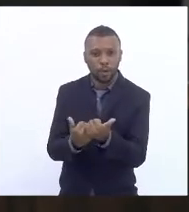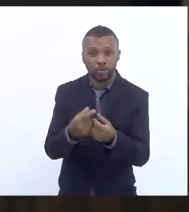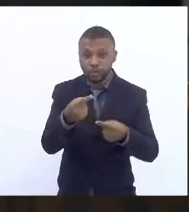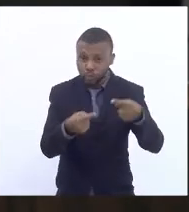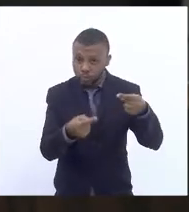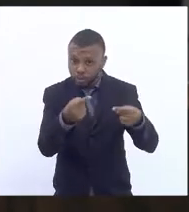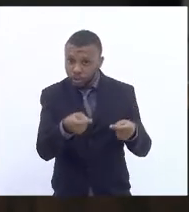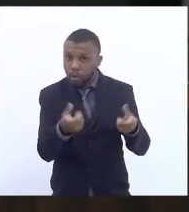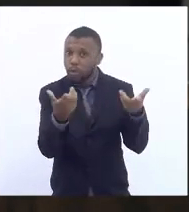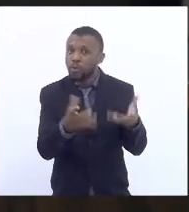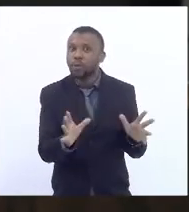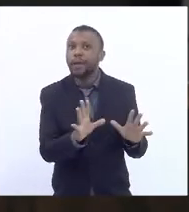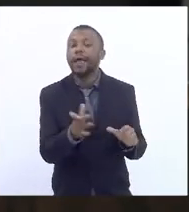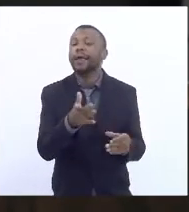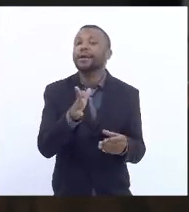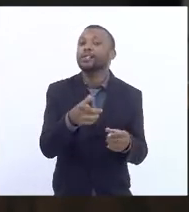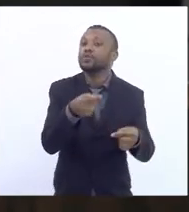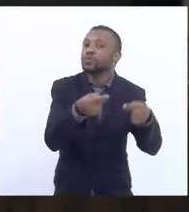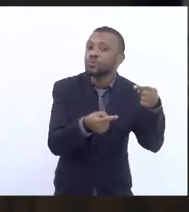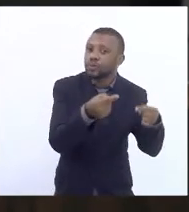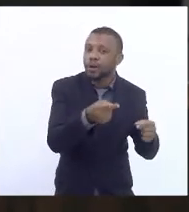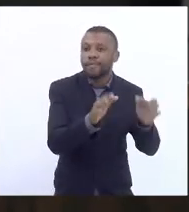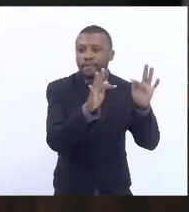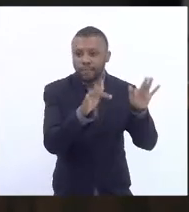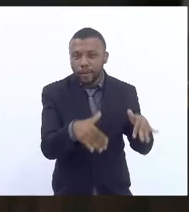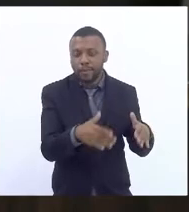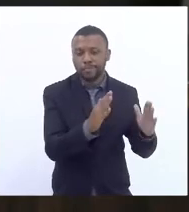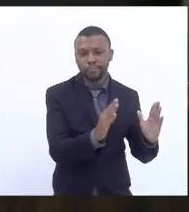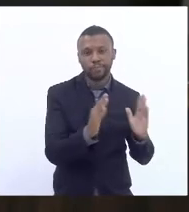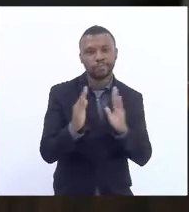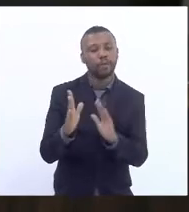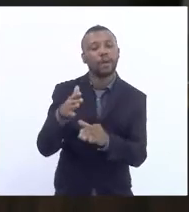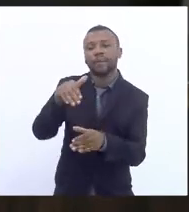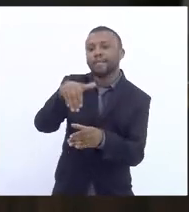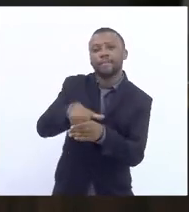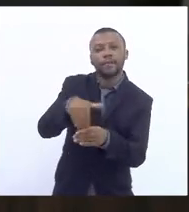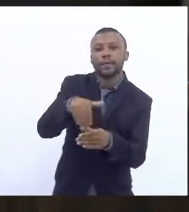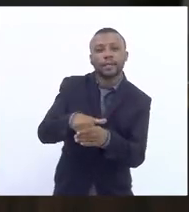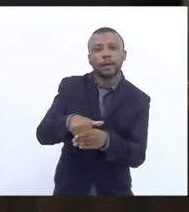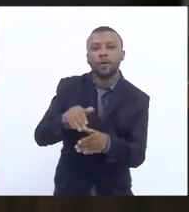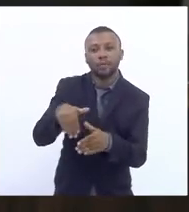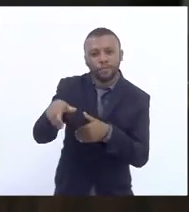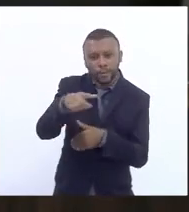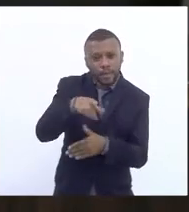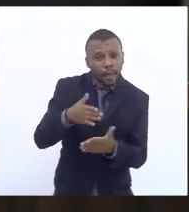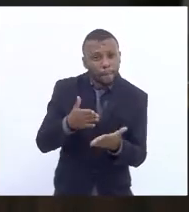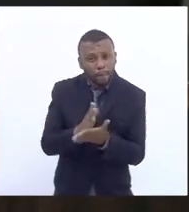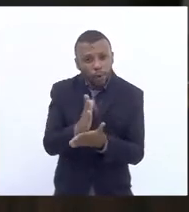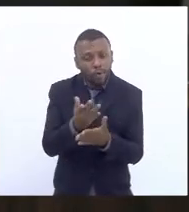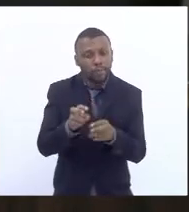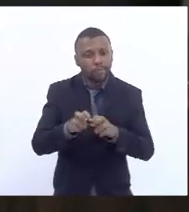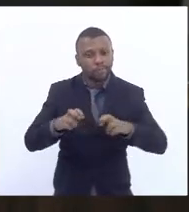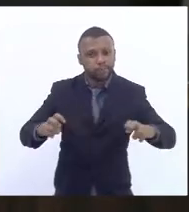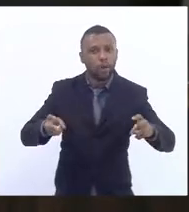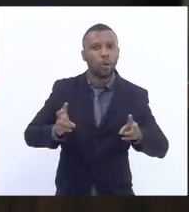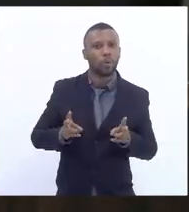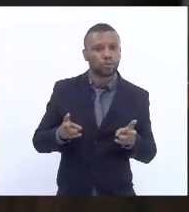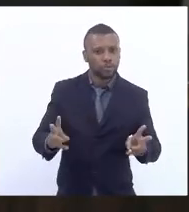quem queira discutir, encerrada a discussão. Em votação. Senhores que aprovam, permaneçam como